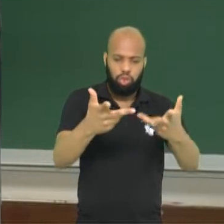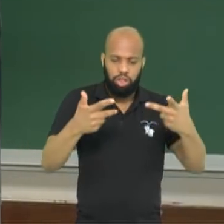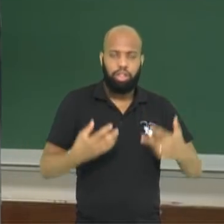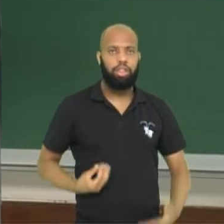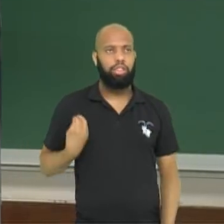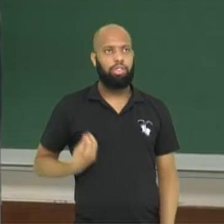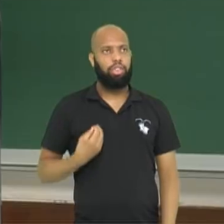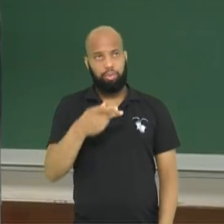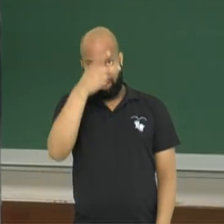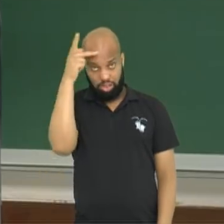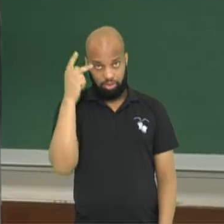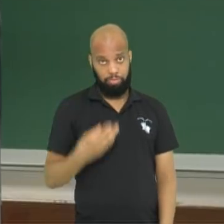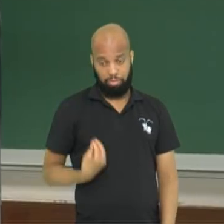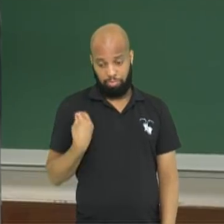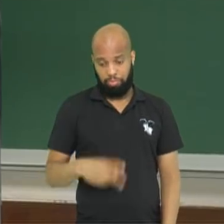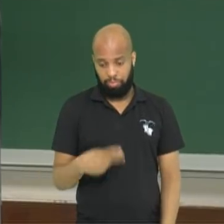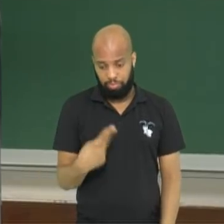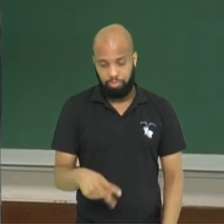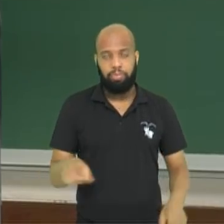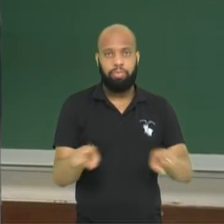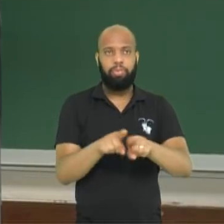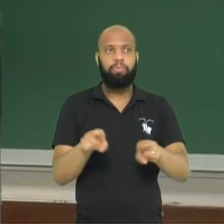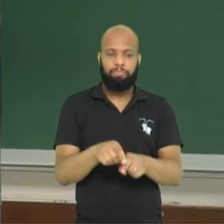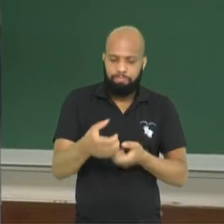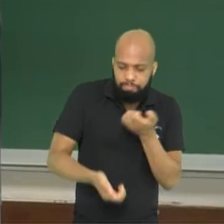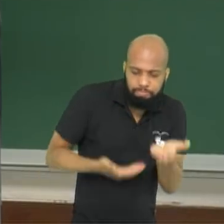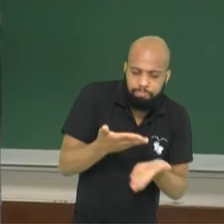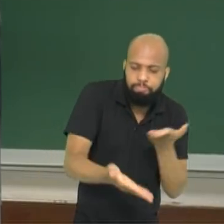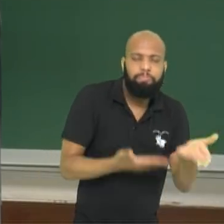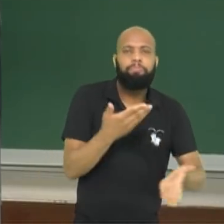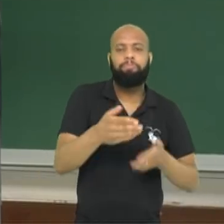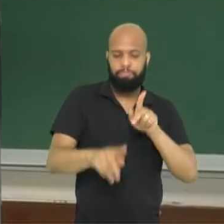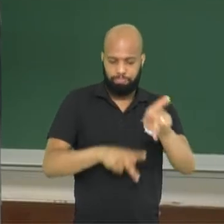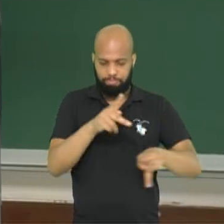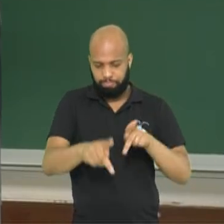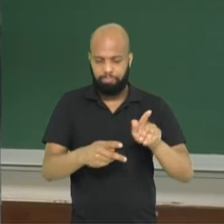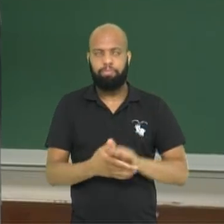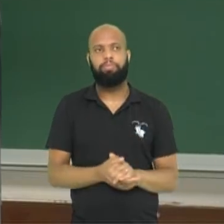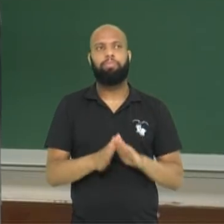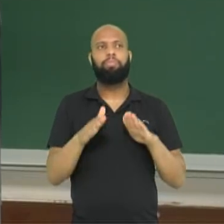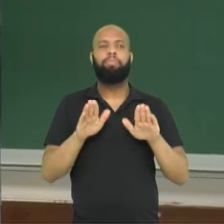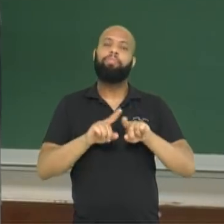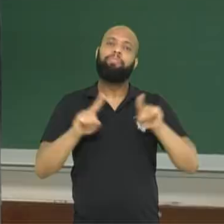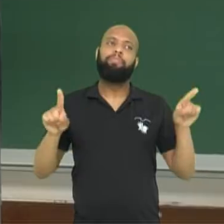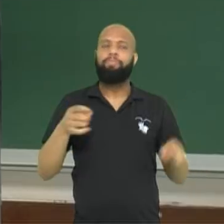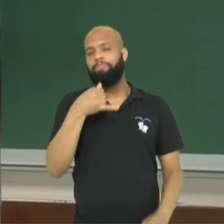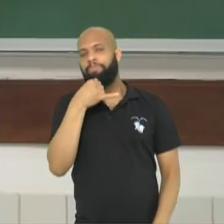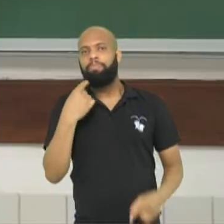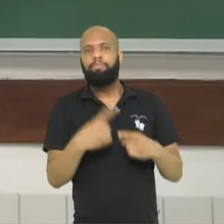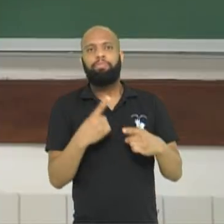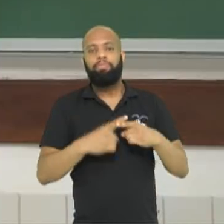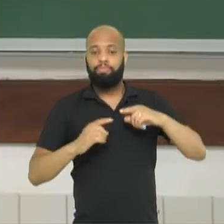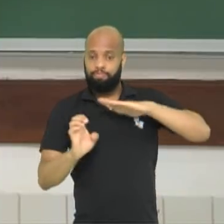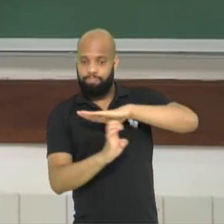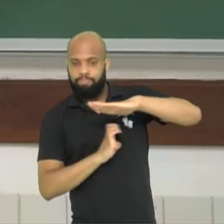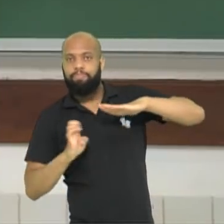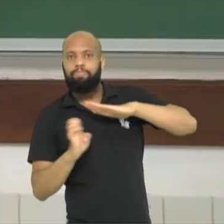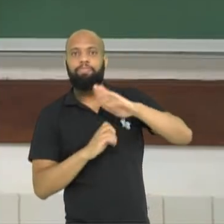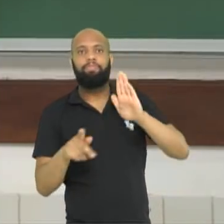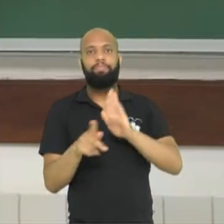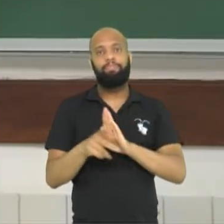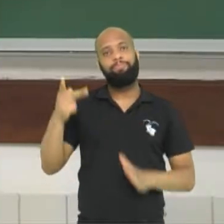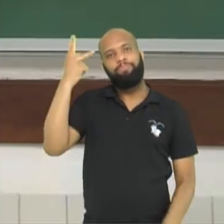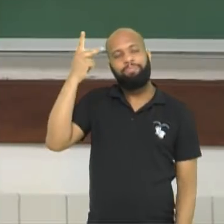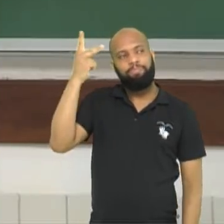seus cidadãos, qualidade de serviços públicos, né? Então, só que infelizmente essa empresa, a Companhia de Melhoramentos de São